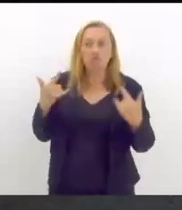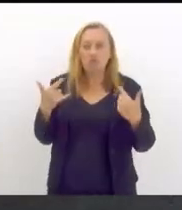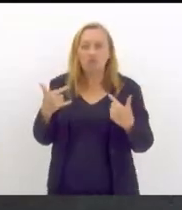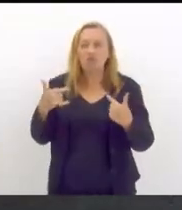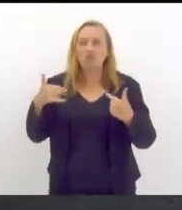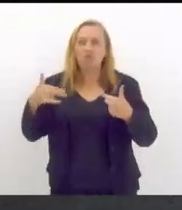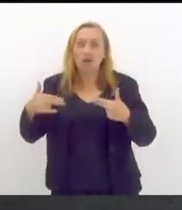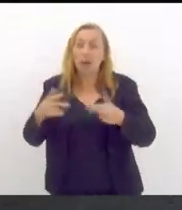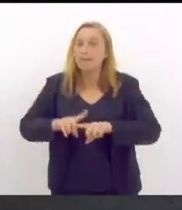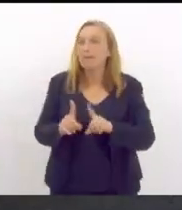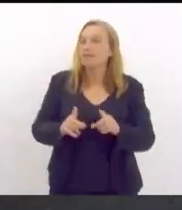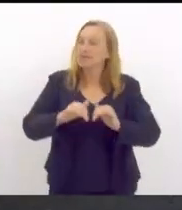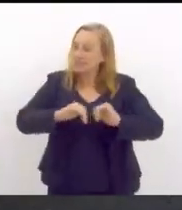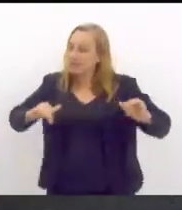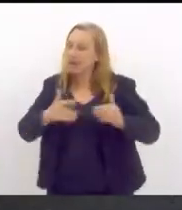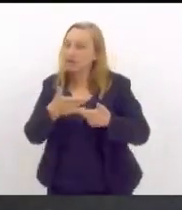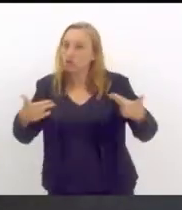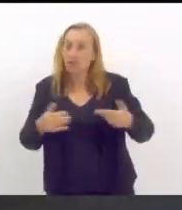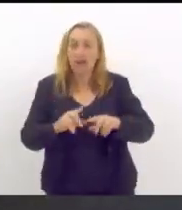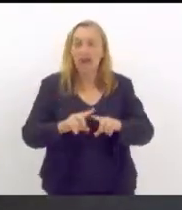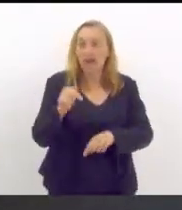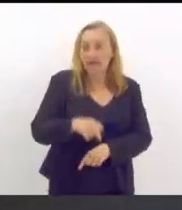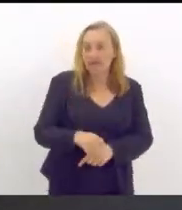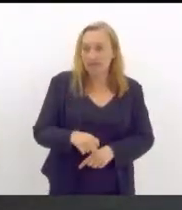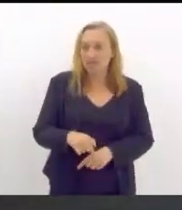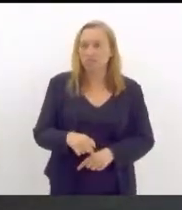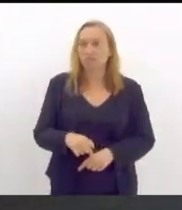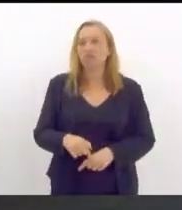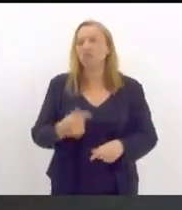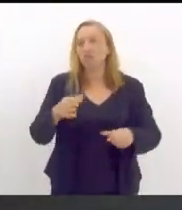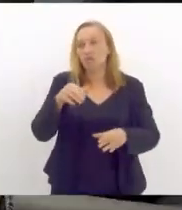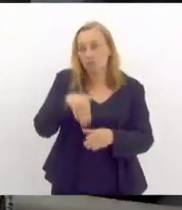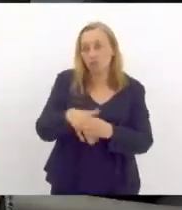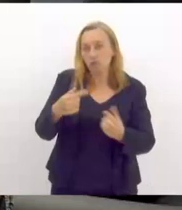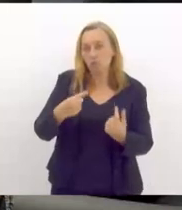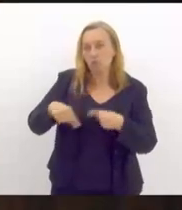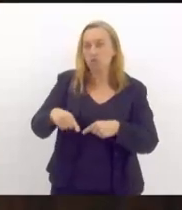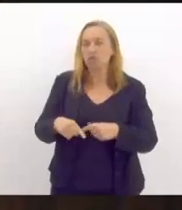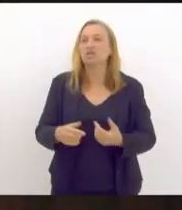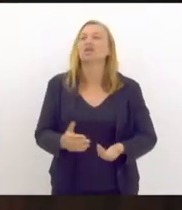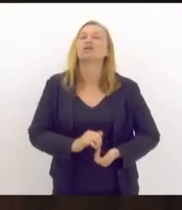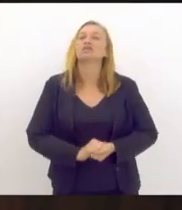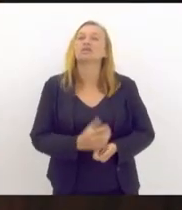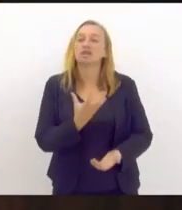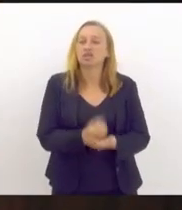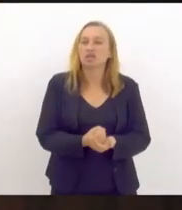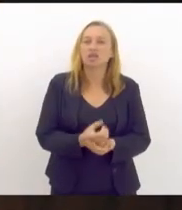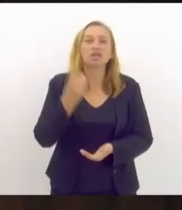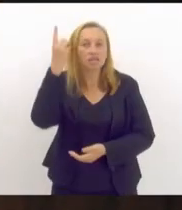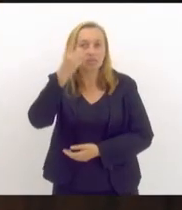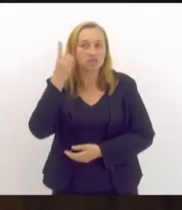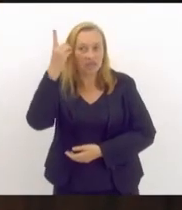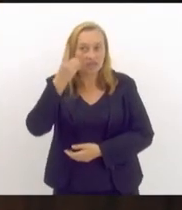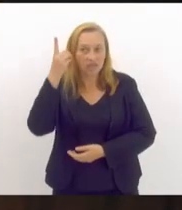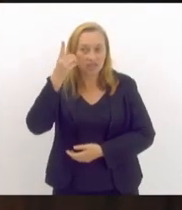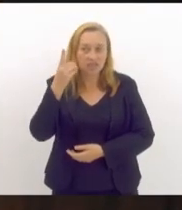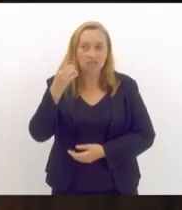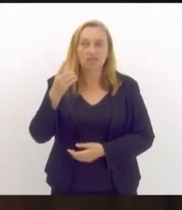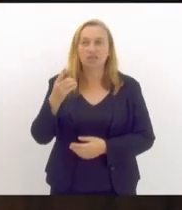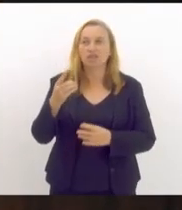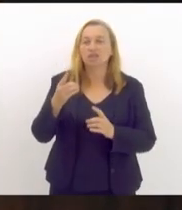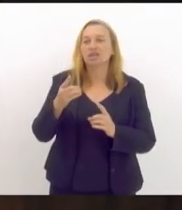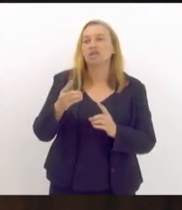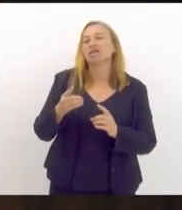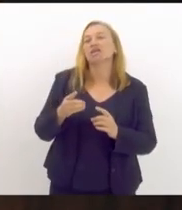e aqui não tá sendo feito isso então aqui também volta ao contrário registrado voto contrário da deputada índia